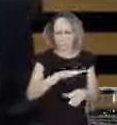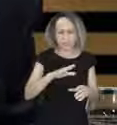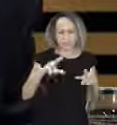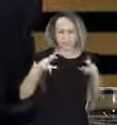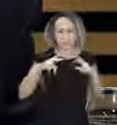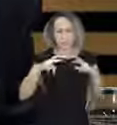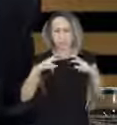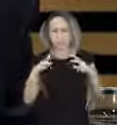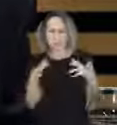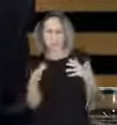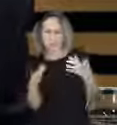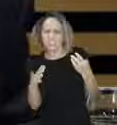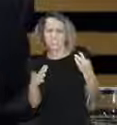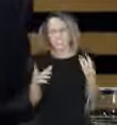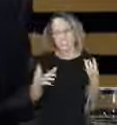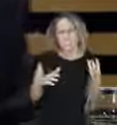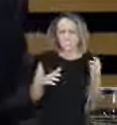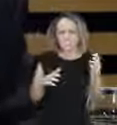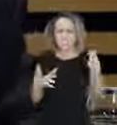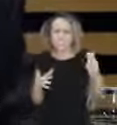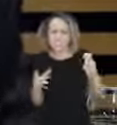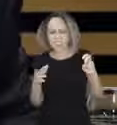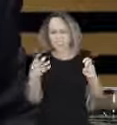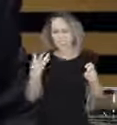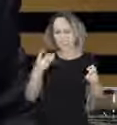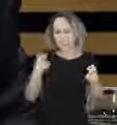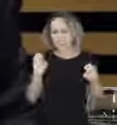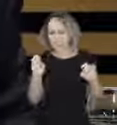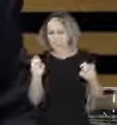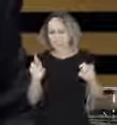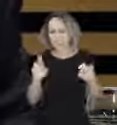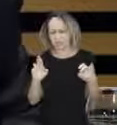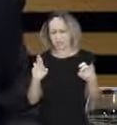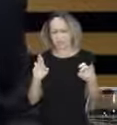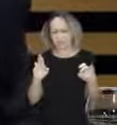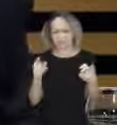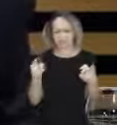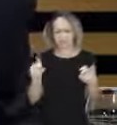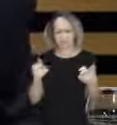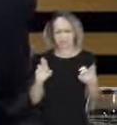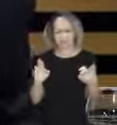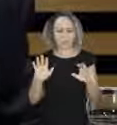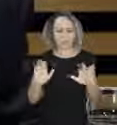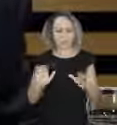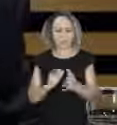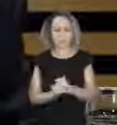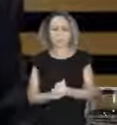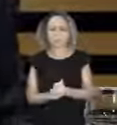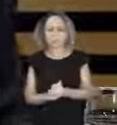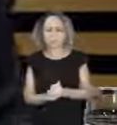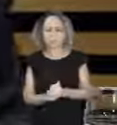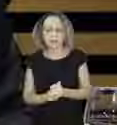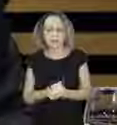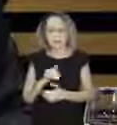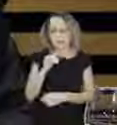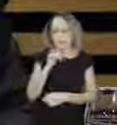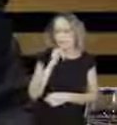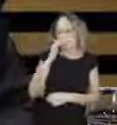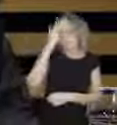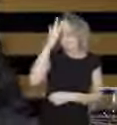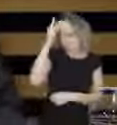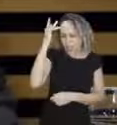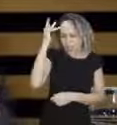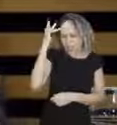reais. Quem corrigiu isto era um Robin Hood às avessas. Dona Maria, que mora na favela, quando compra uma roupa